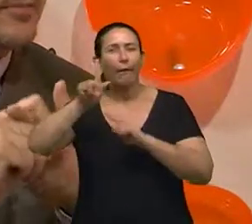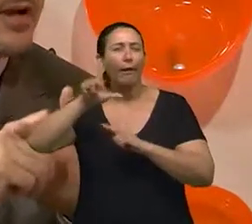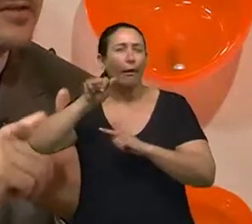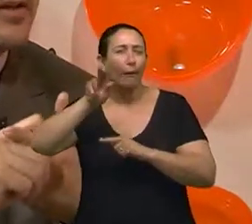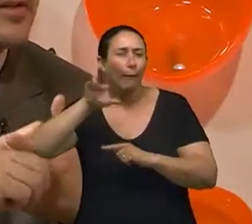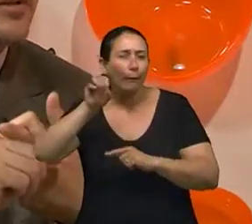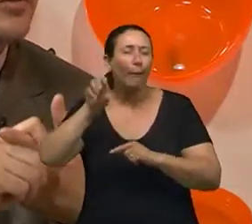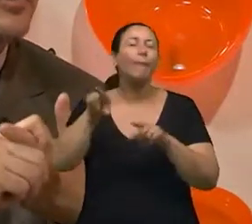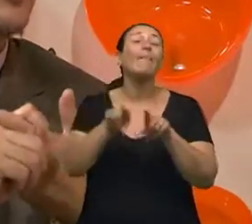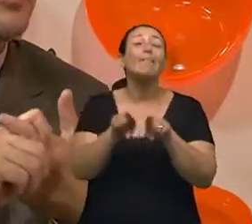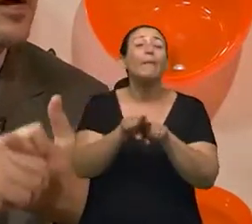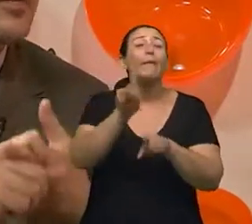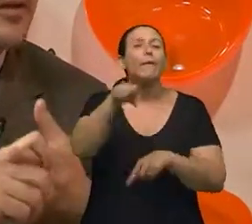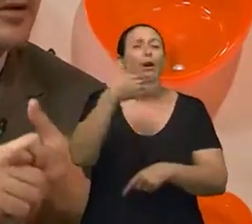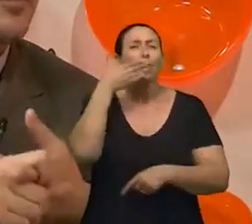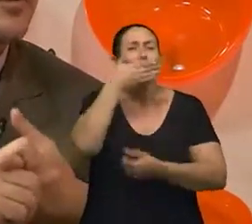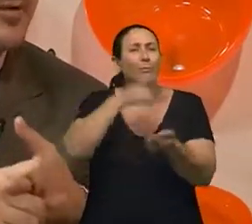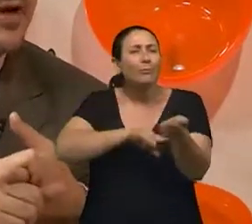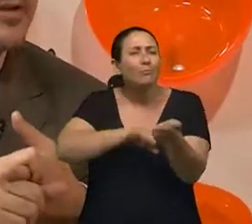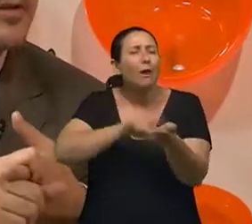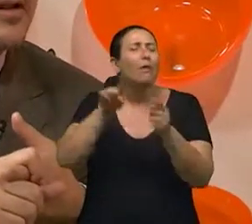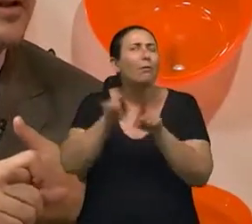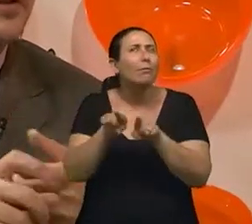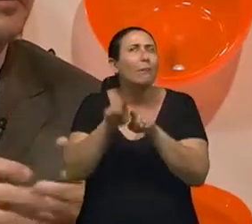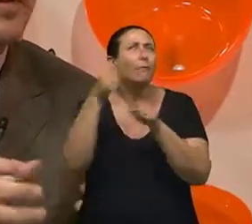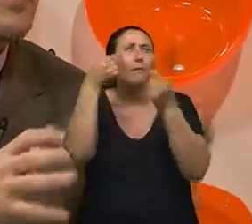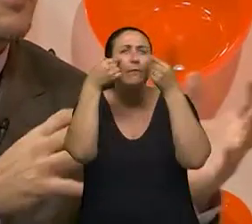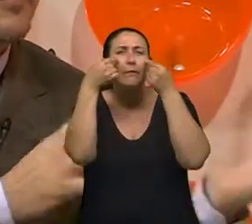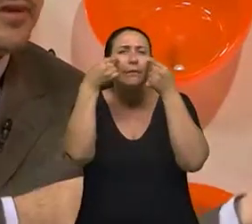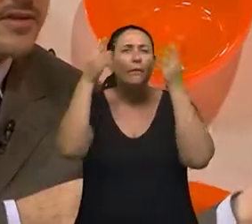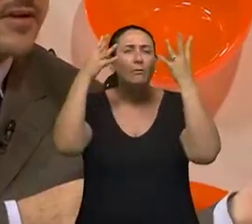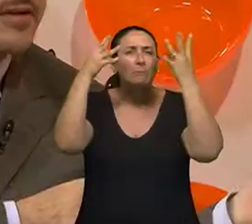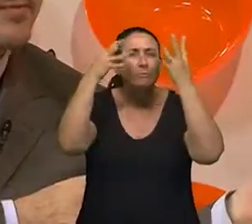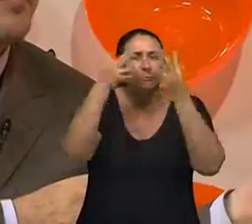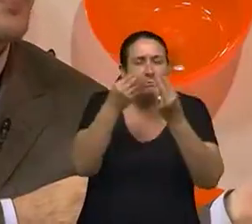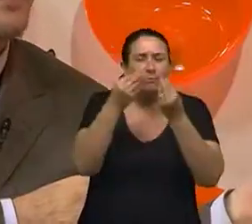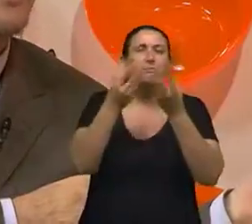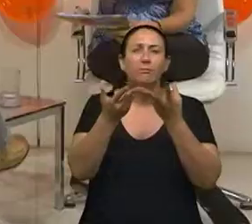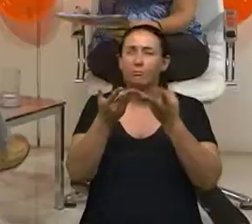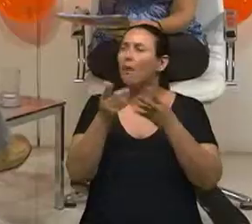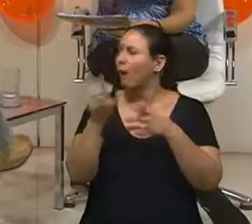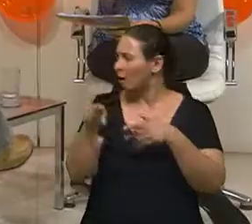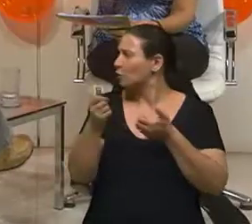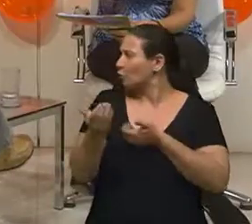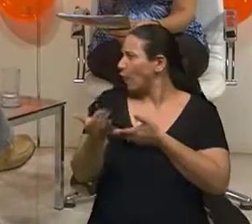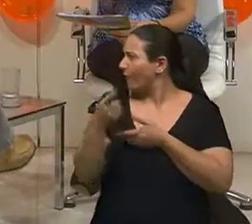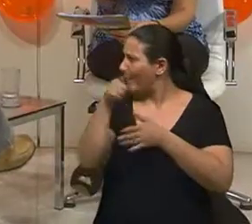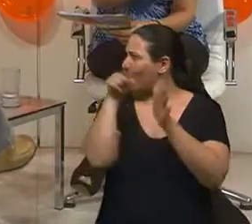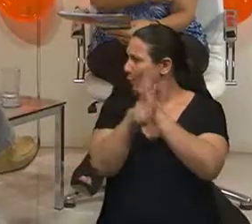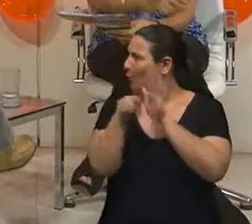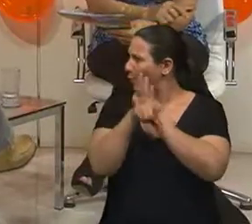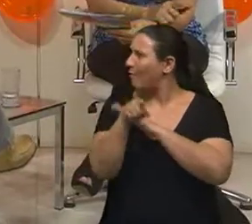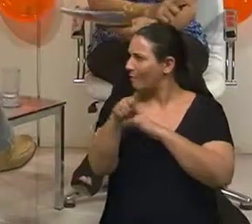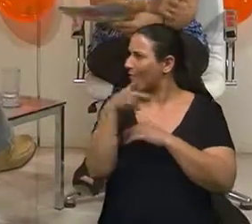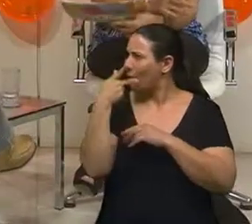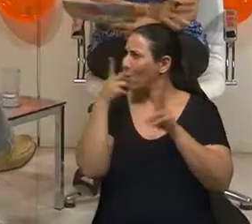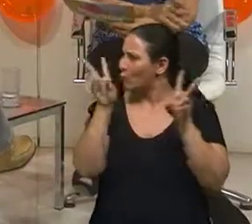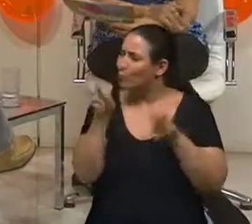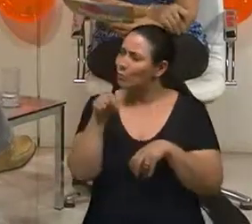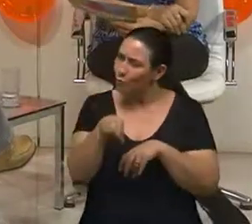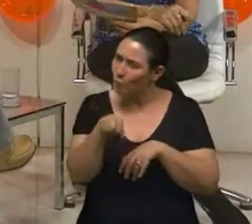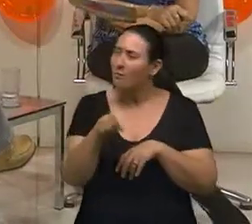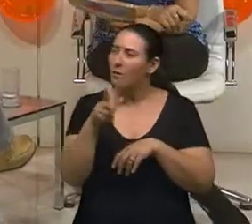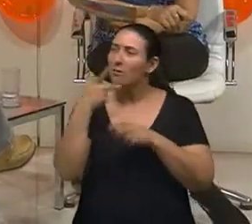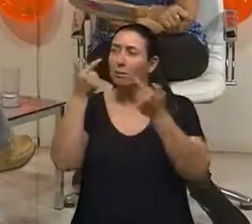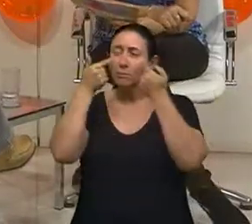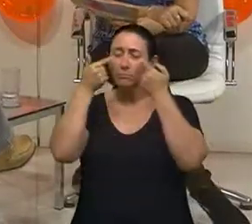falado em diabetes e as lesões oculares causadas pelo diabetes. Uhum. Então, desde a infância... Que foi um mais jovem que teve. Que foi mais jovem que falou sobre o